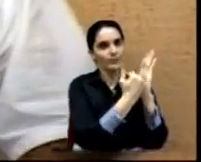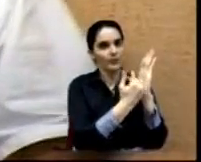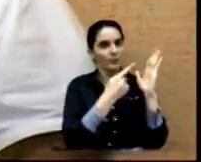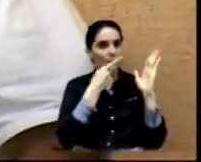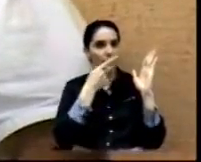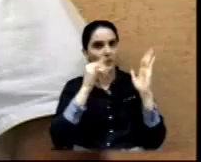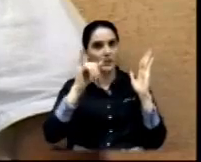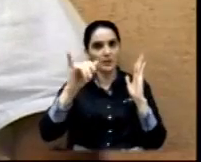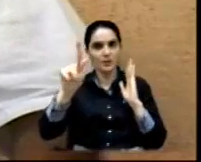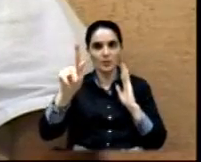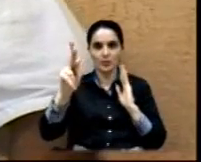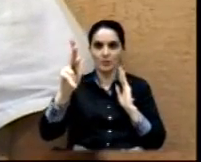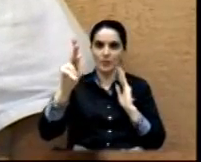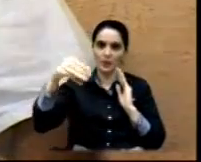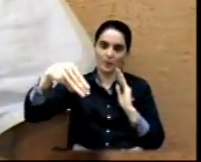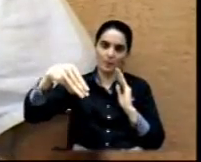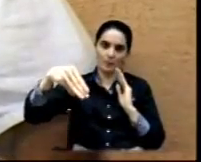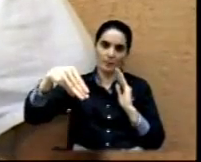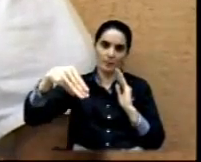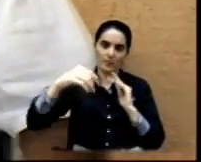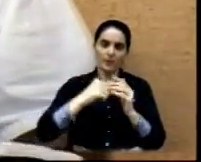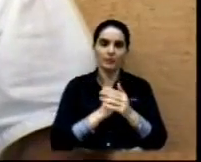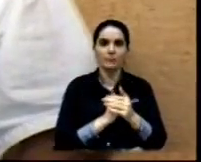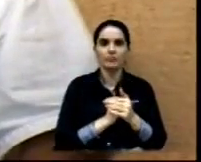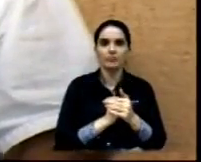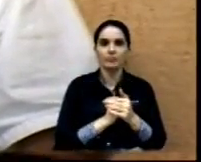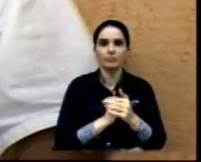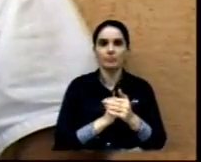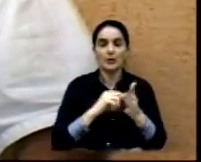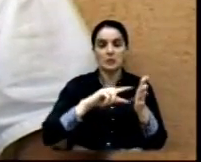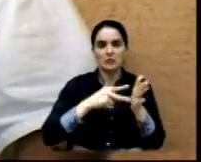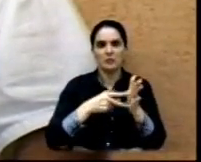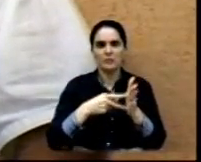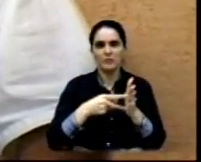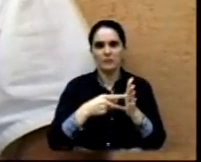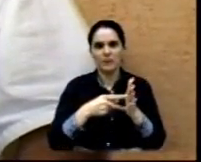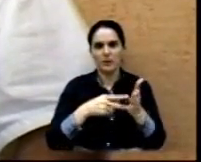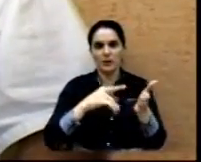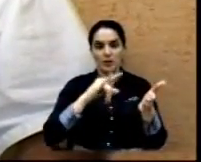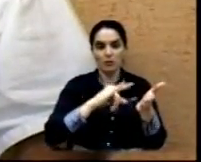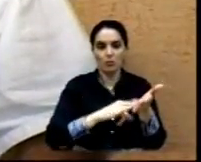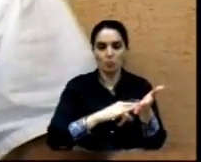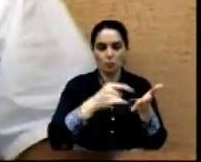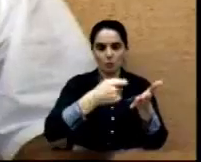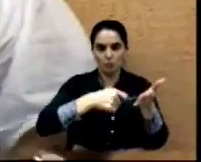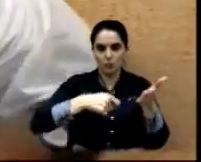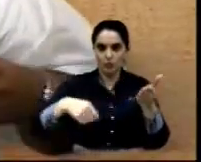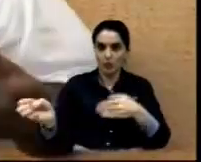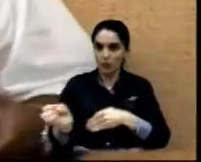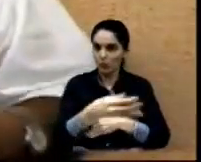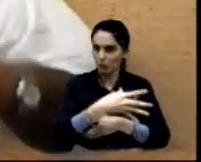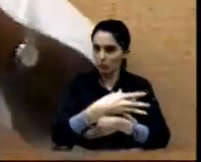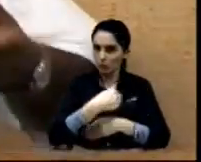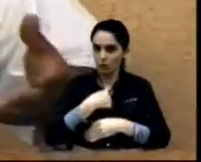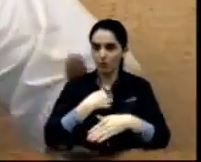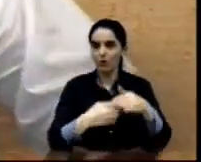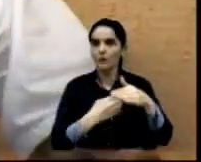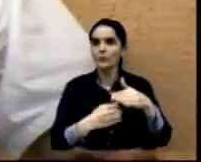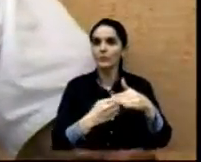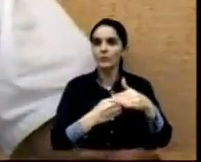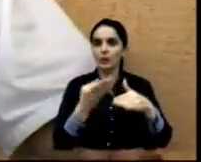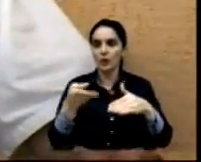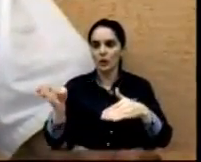IGPM. IGPM se aplica à renovação de contrato. Contrato novo, se eu sou um empresário e vou à